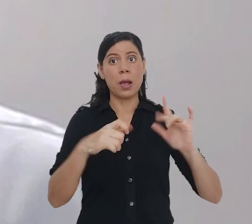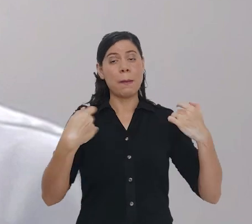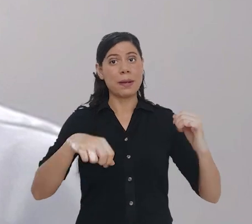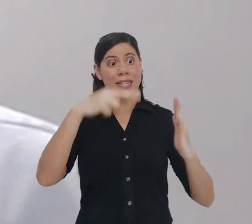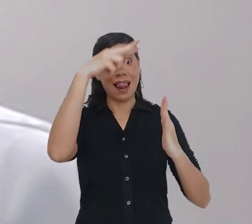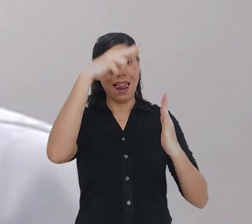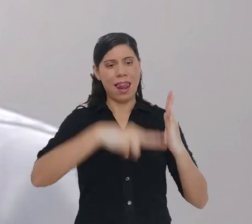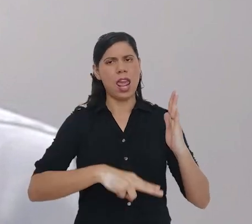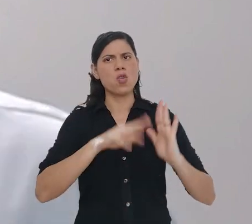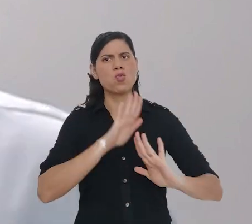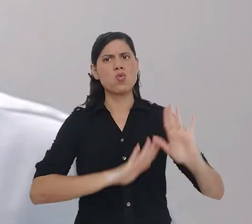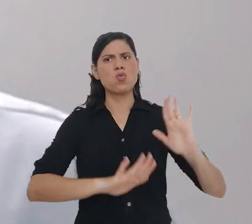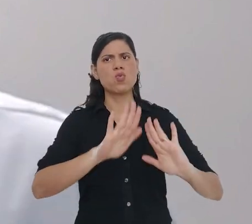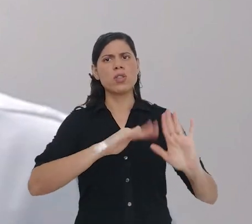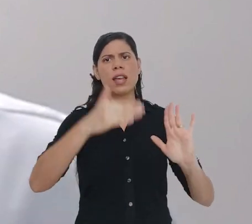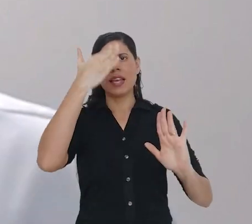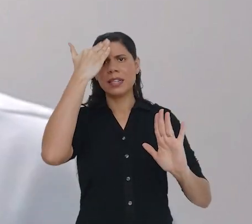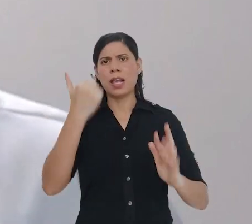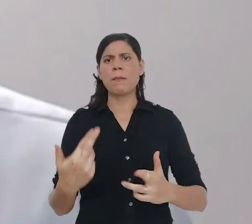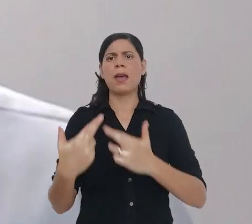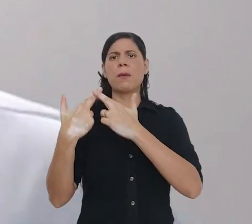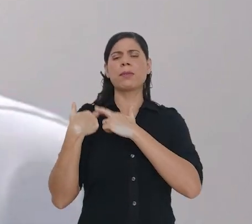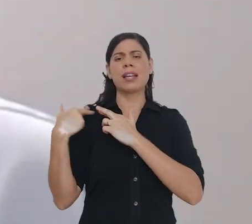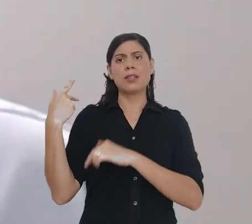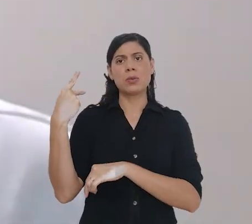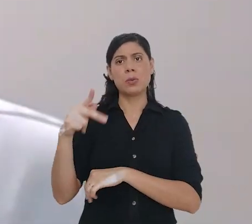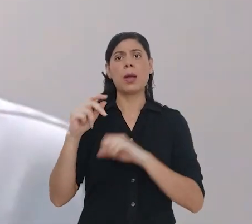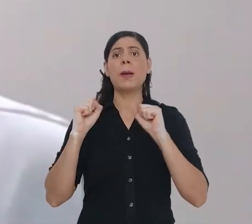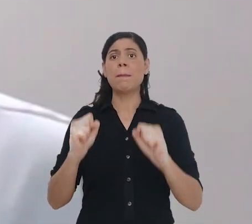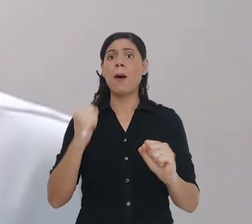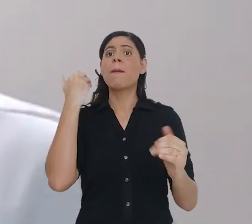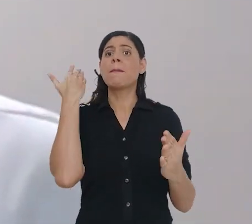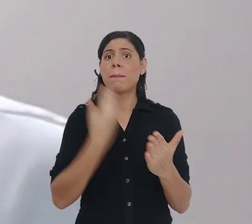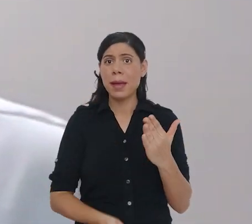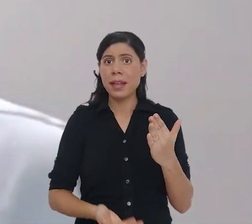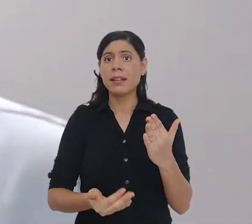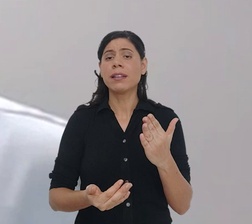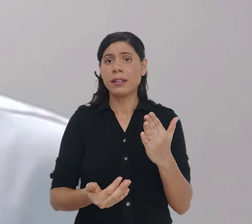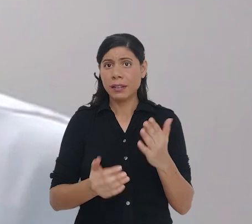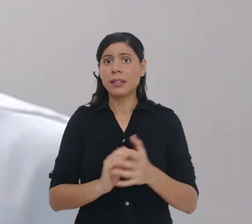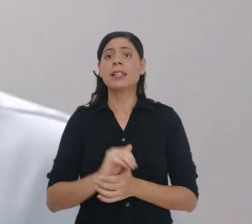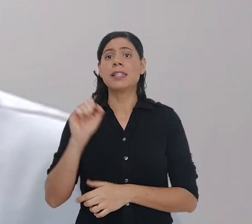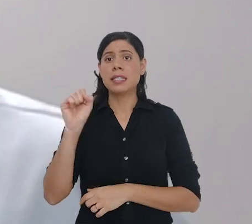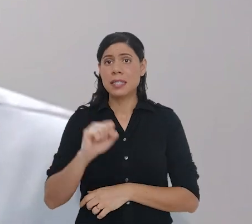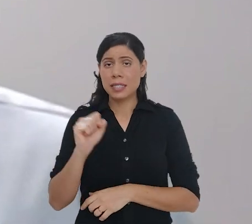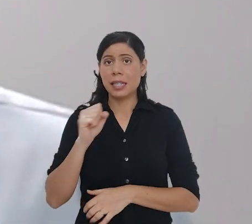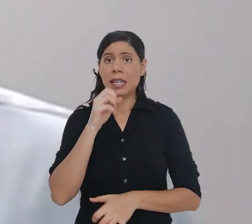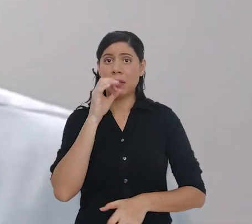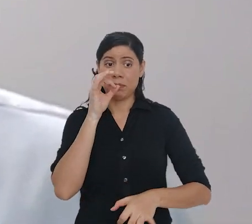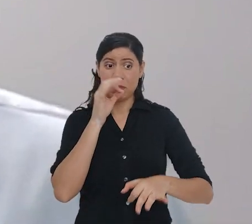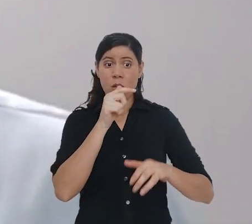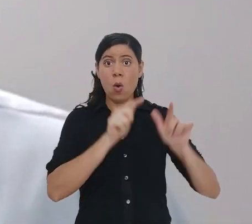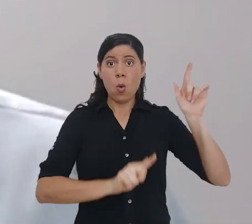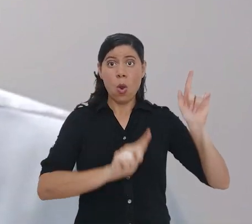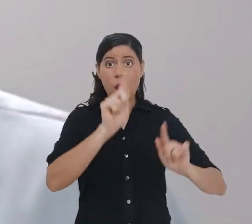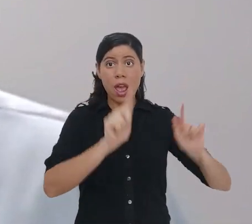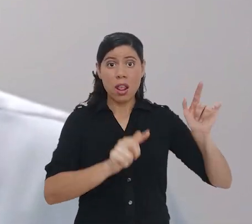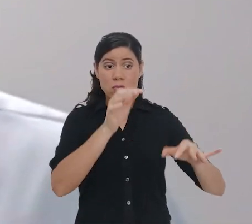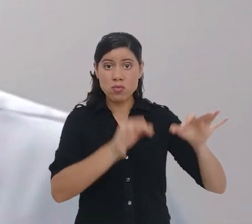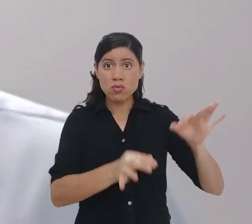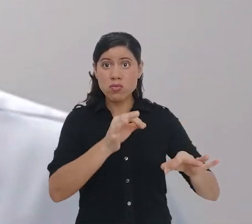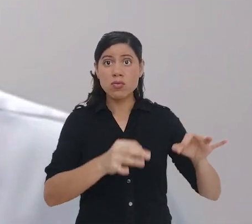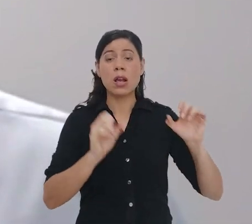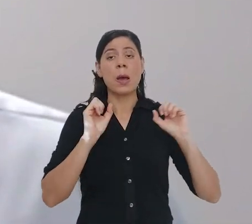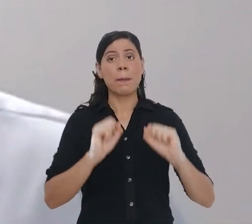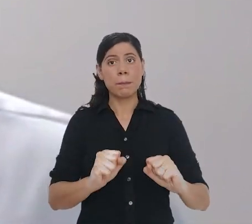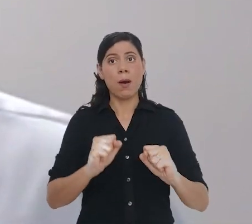com cuidado o edital do leilão, saiba da sua responsabilidade que você pode perder, inclusive ser penalizado. No leilão tributário, o seu nome pode ser inscrito